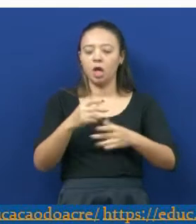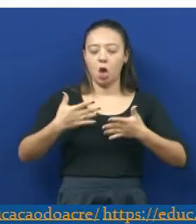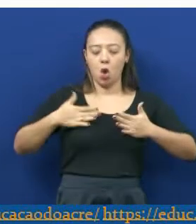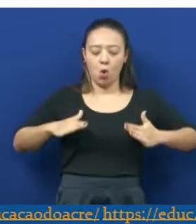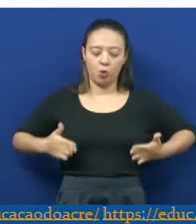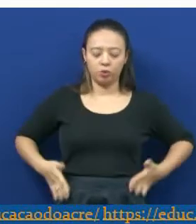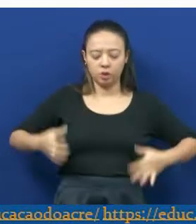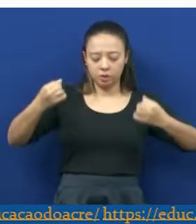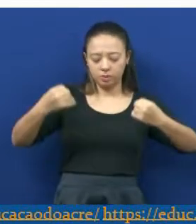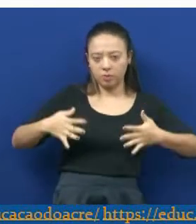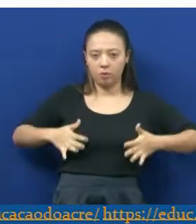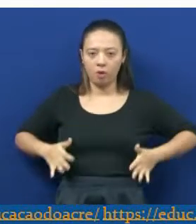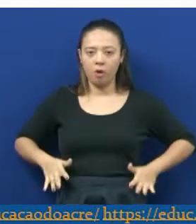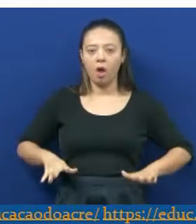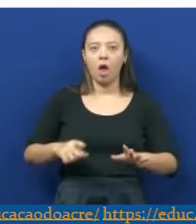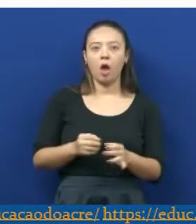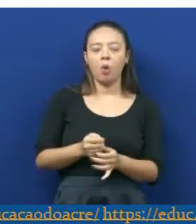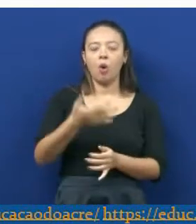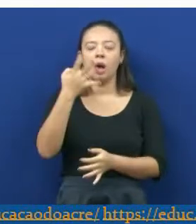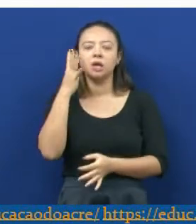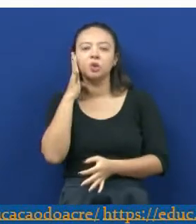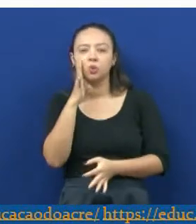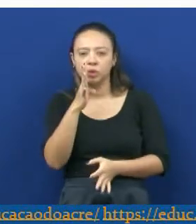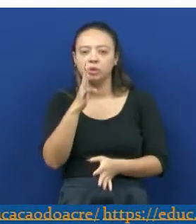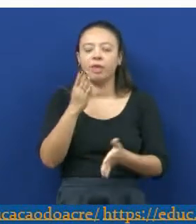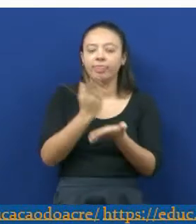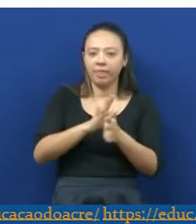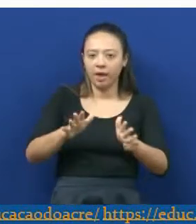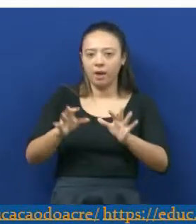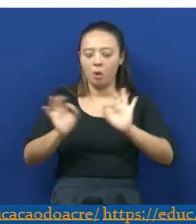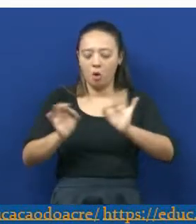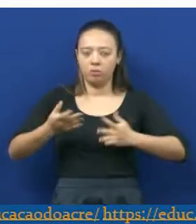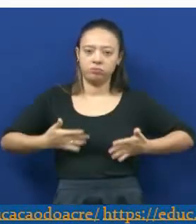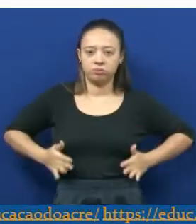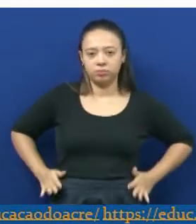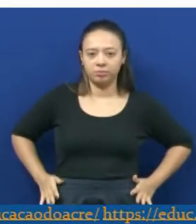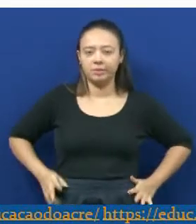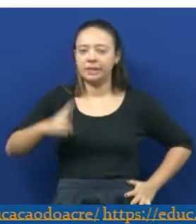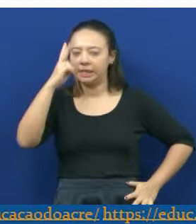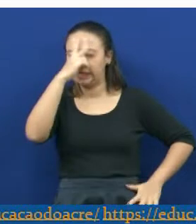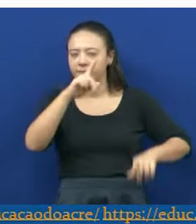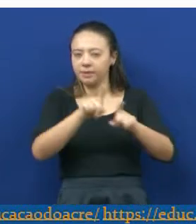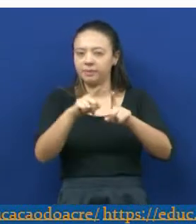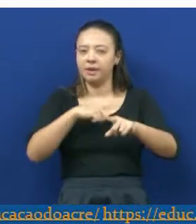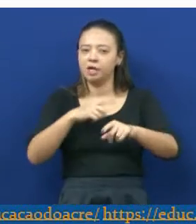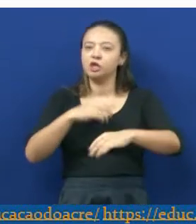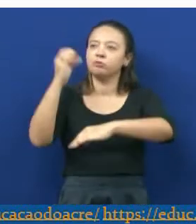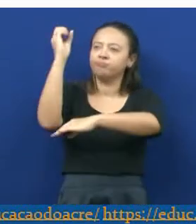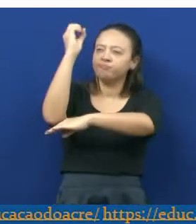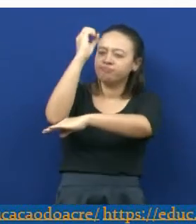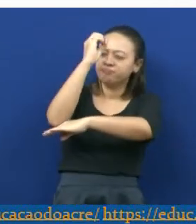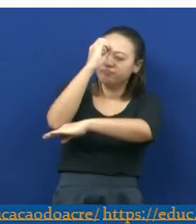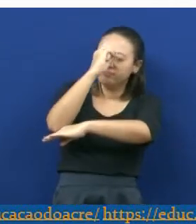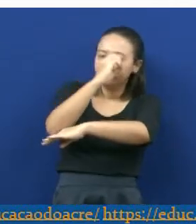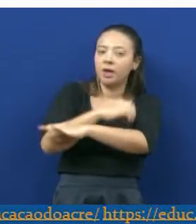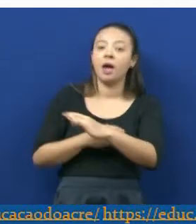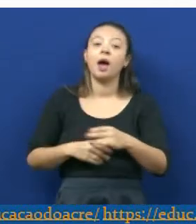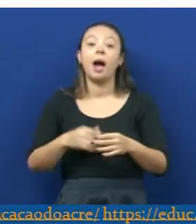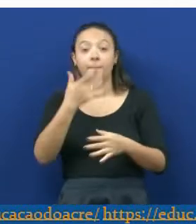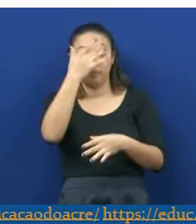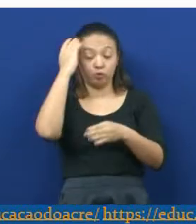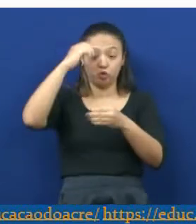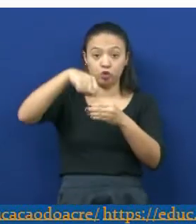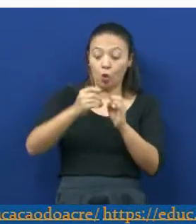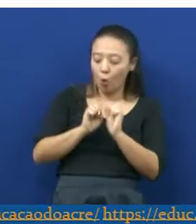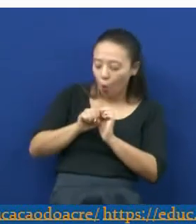dias? Lembra que ele diz também que, ao cair do sol, a costureira guarda o vestido para no dia seguinte continuar? Aí